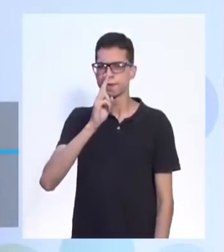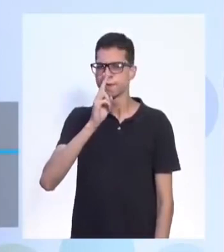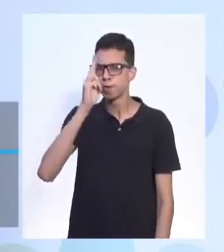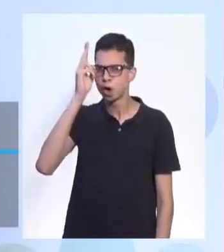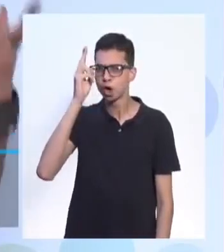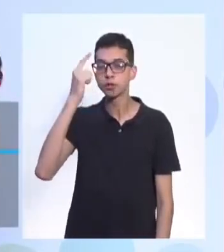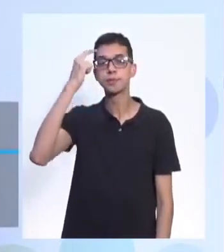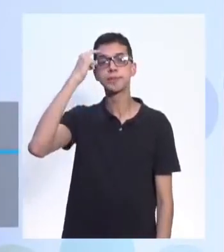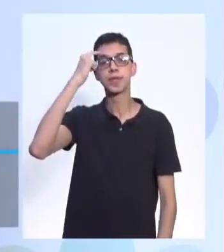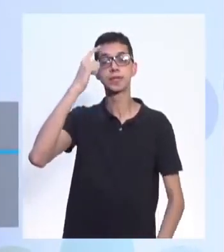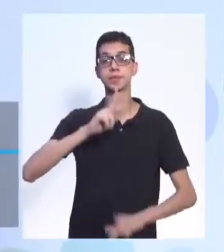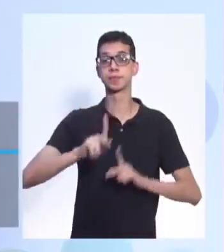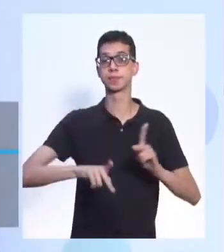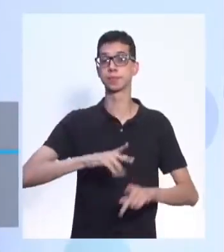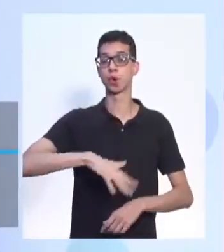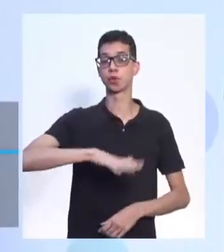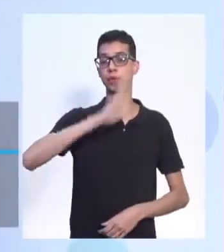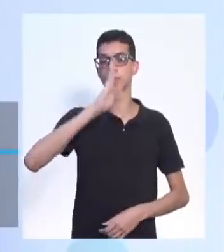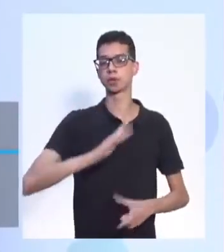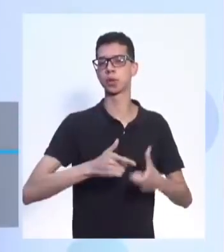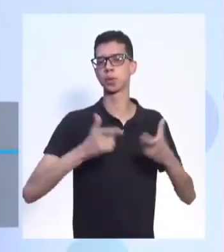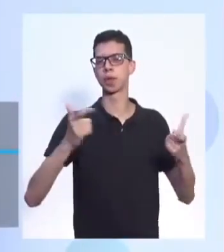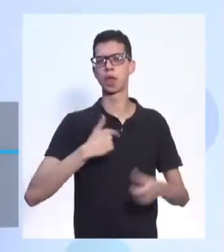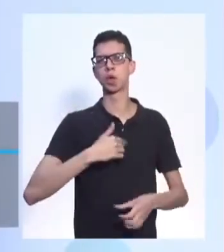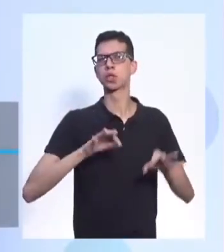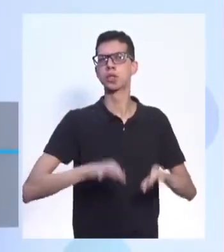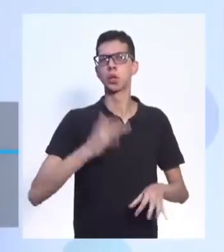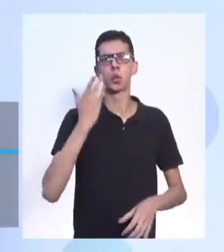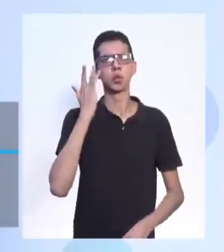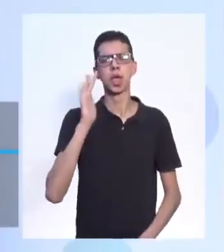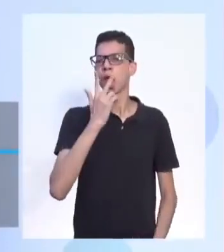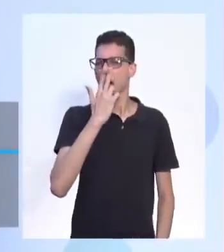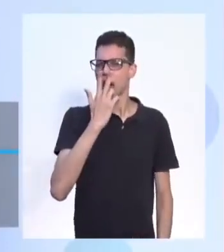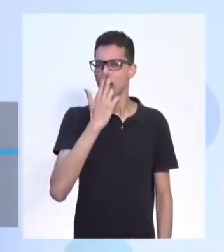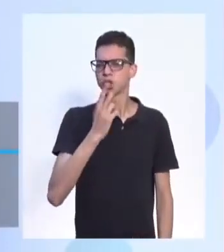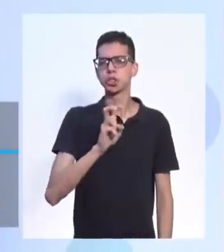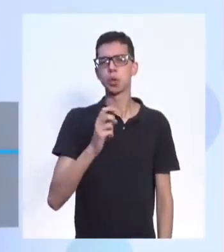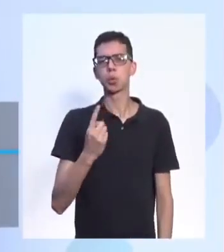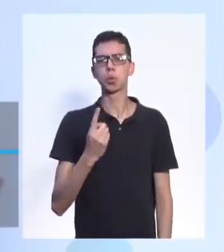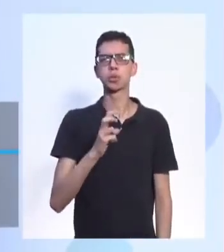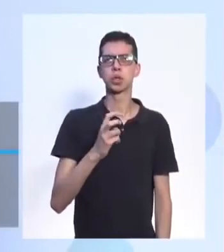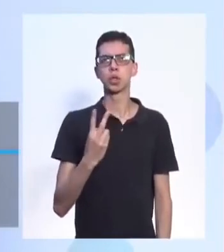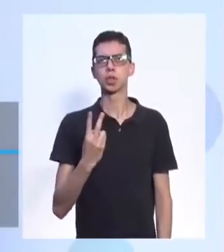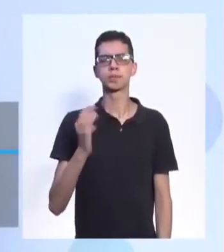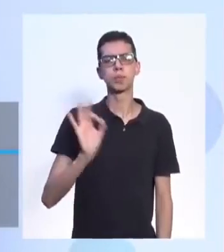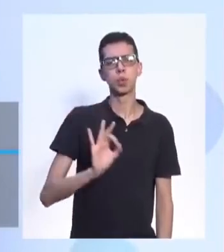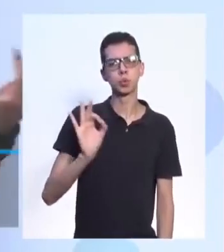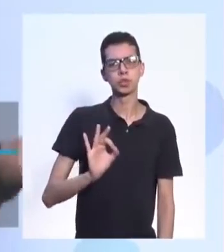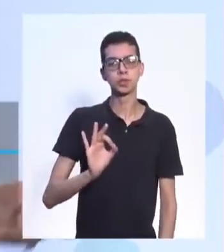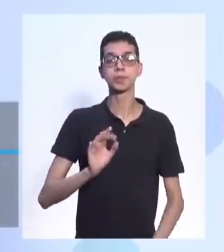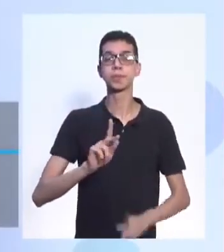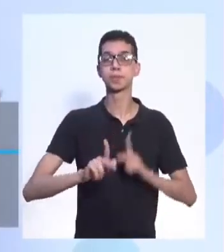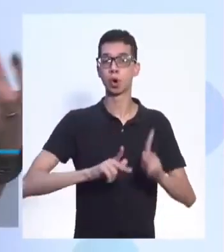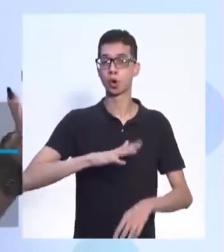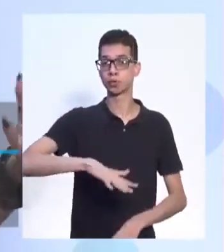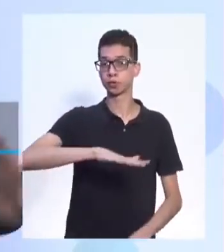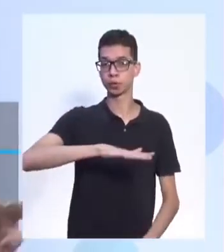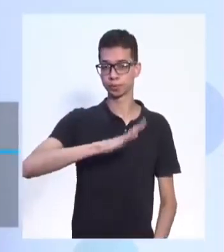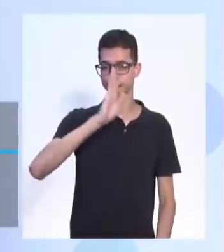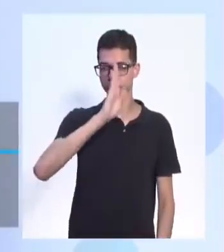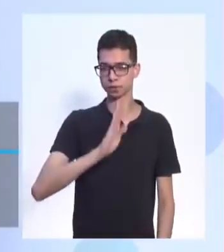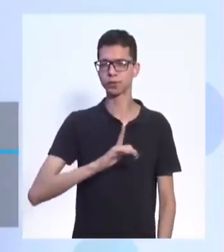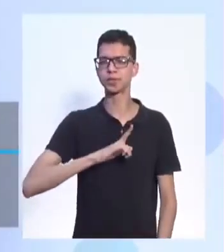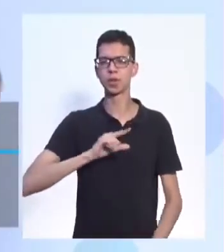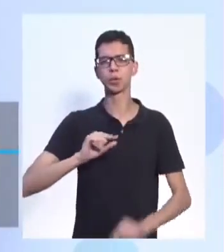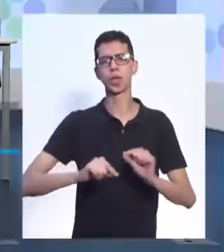brasileira, agora eu não tenho certeza, mas eu acho que 51% a 52% da população brasileira é considerada, né, é que tem aquela divisão de